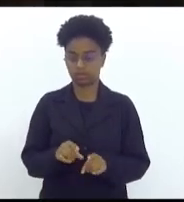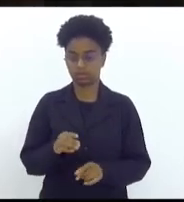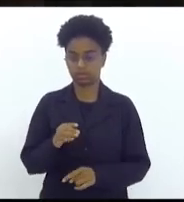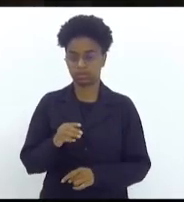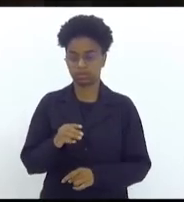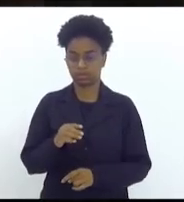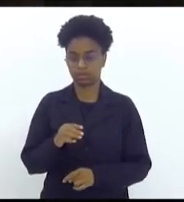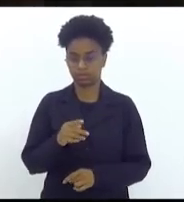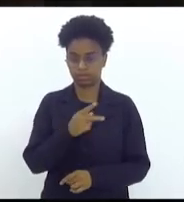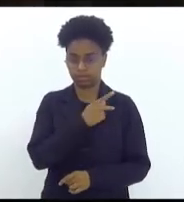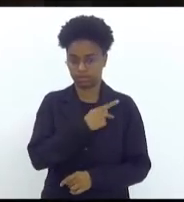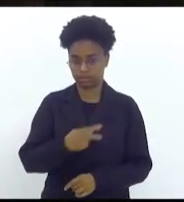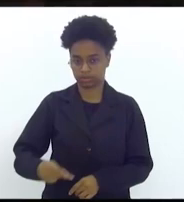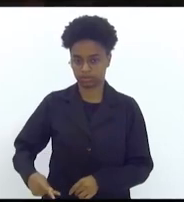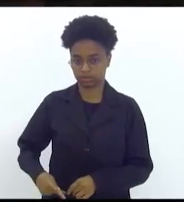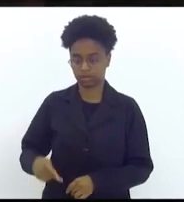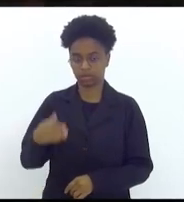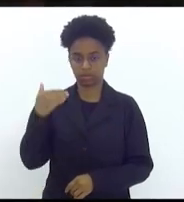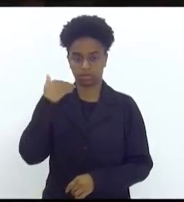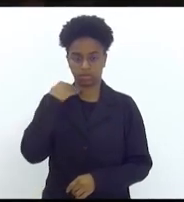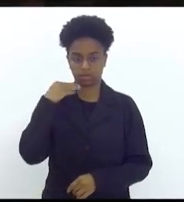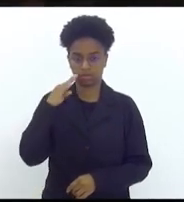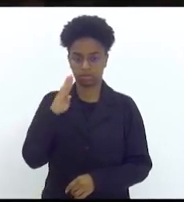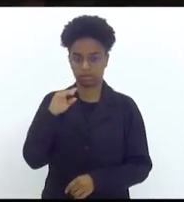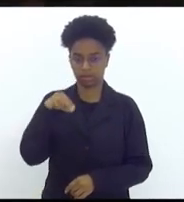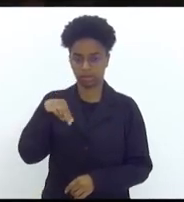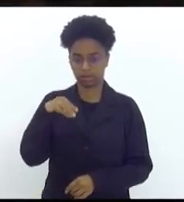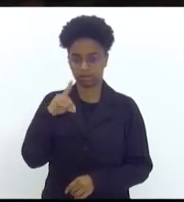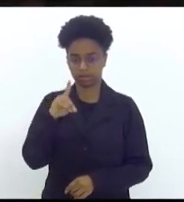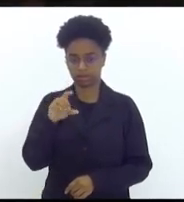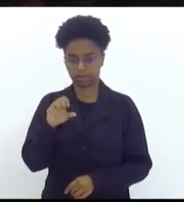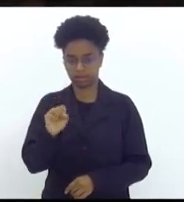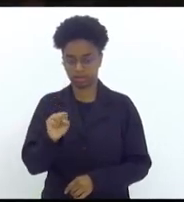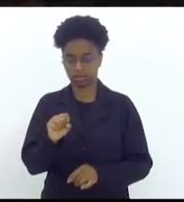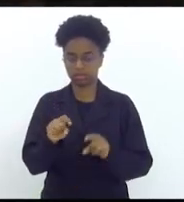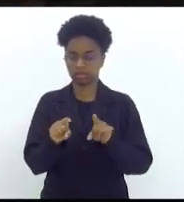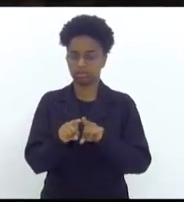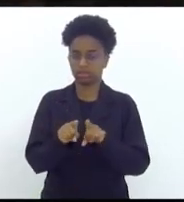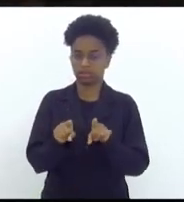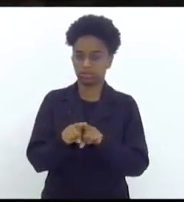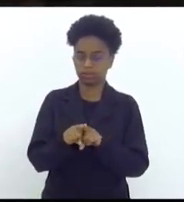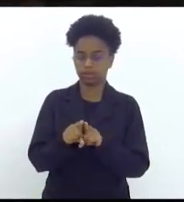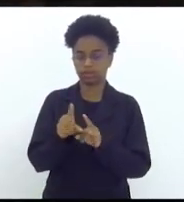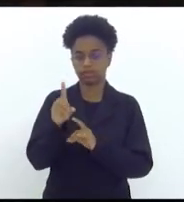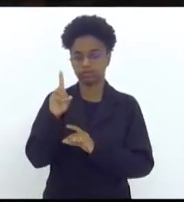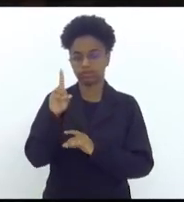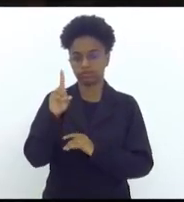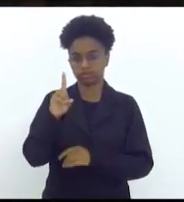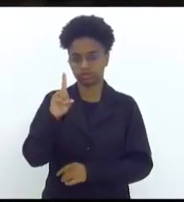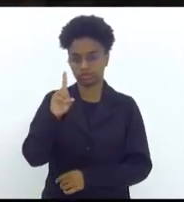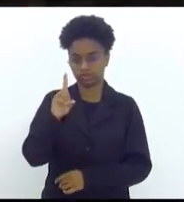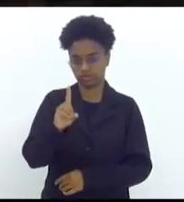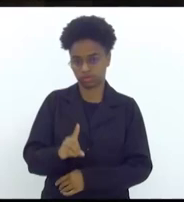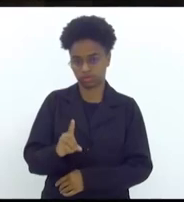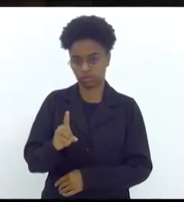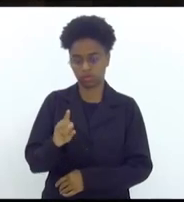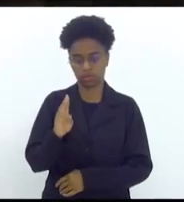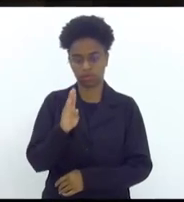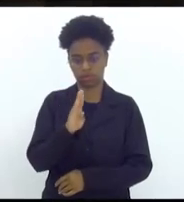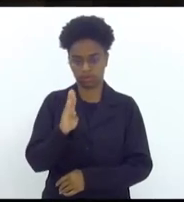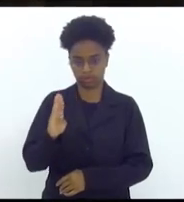BNDES e um diretor do Banco do Brasil